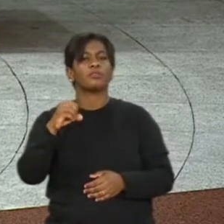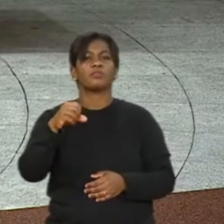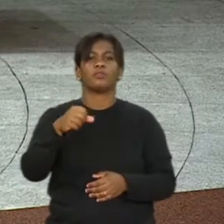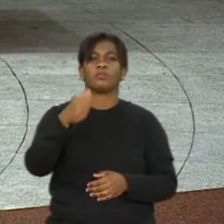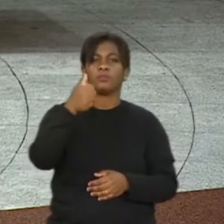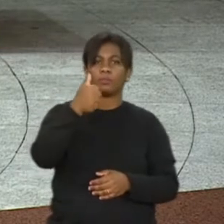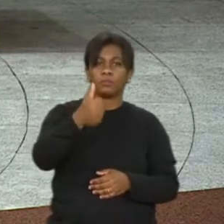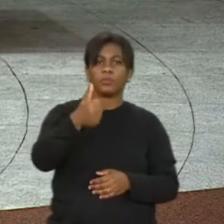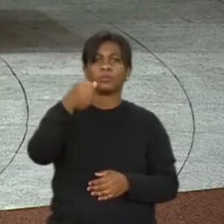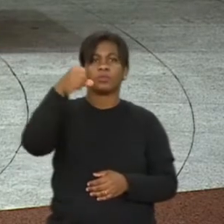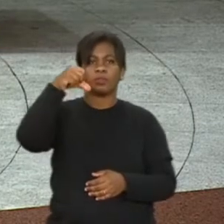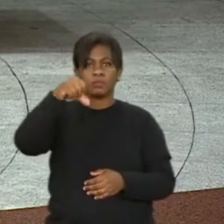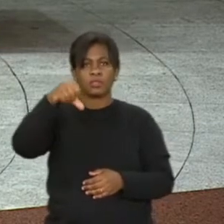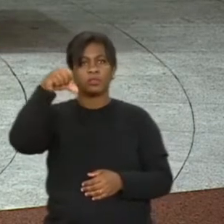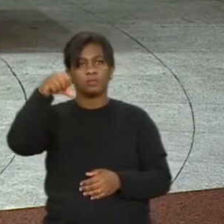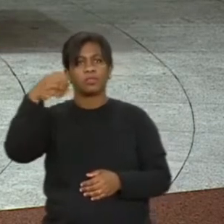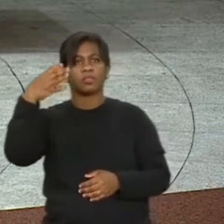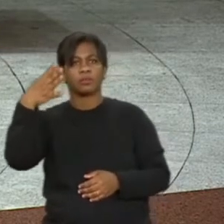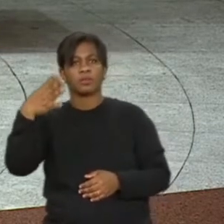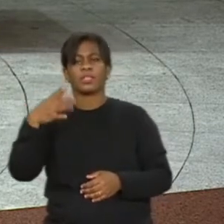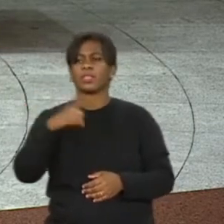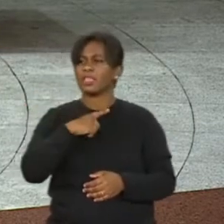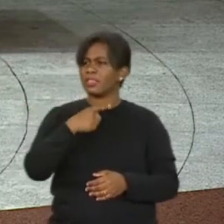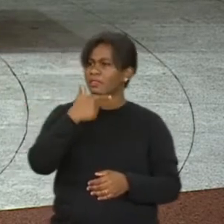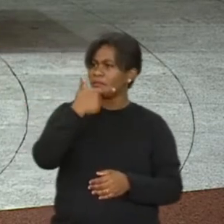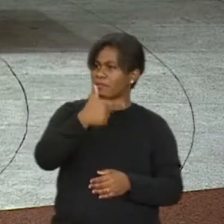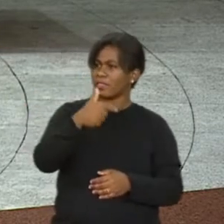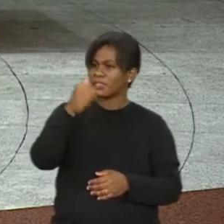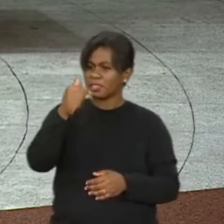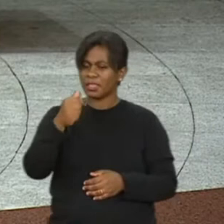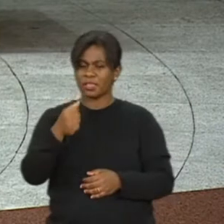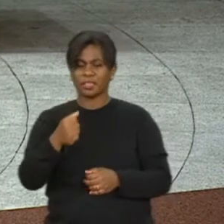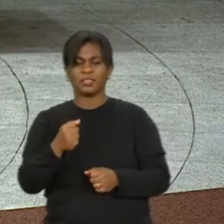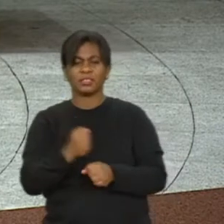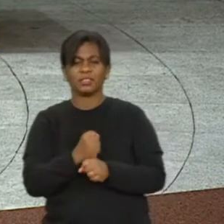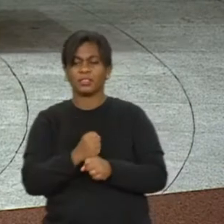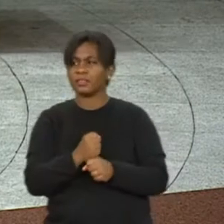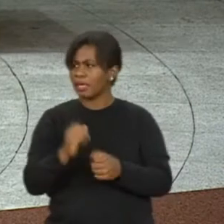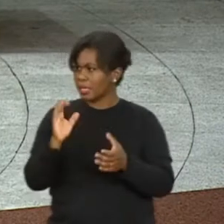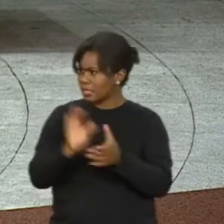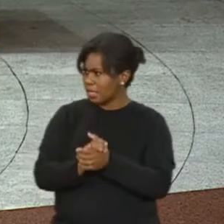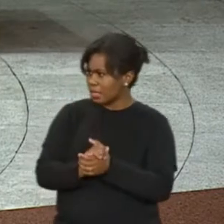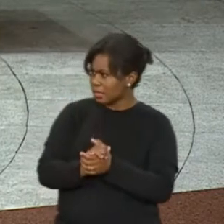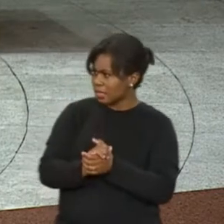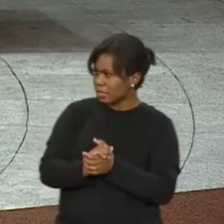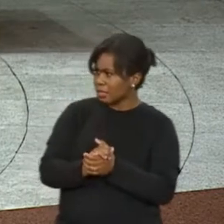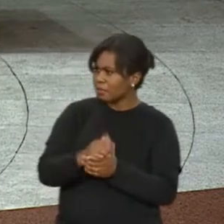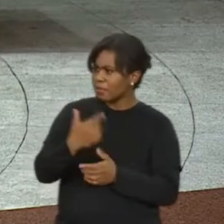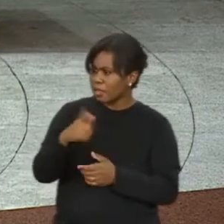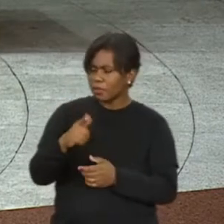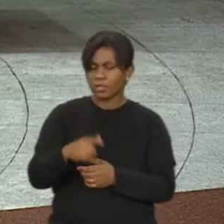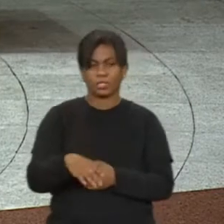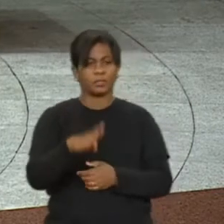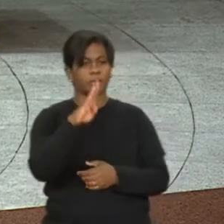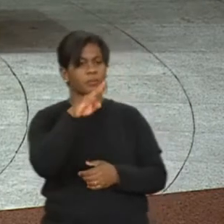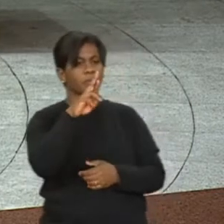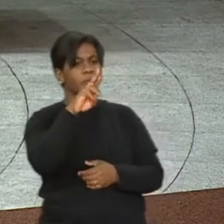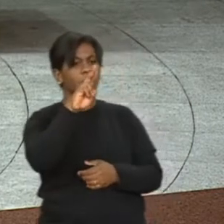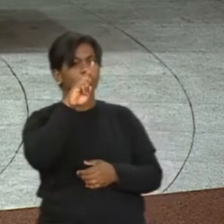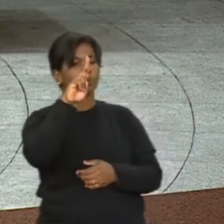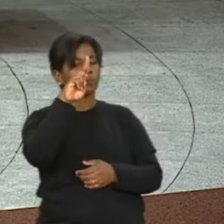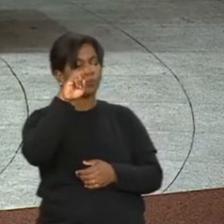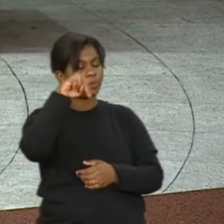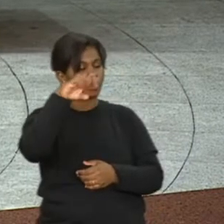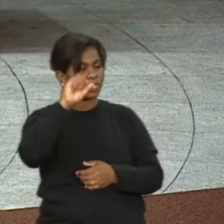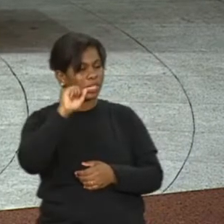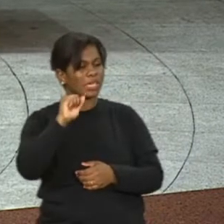27. 27 anos. Casada. Ela é o quê? Casada. Ela é casada. E a outra? A outra é Bruna. 2 de dezembro de